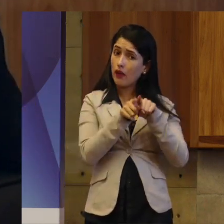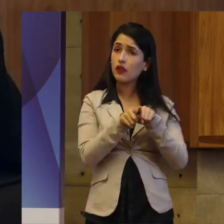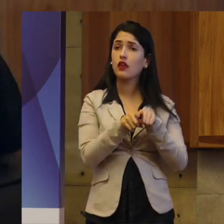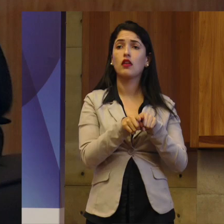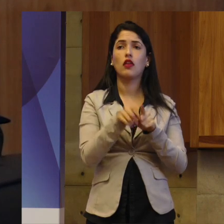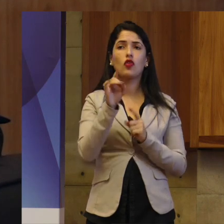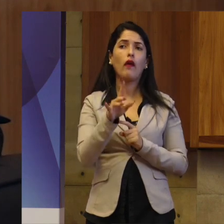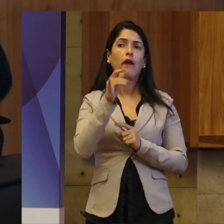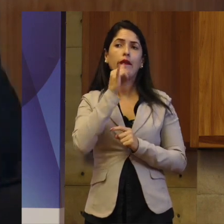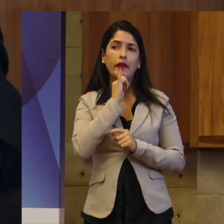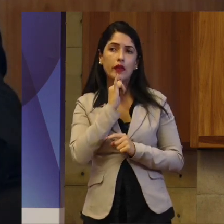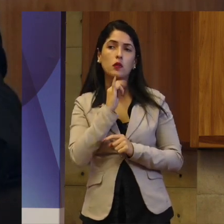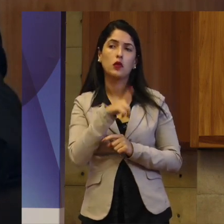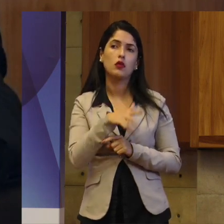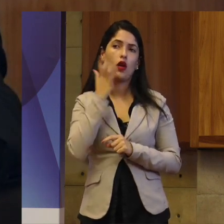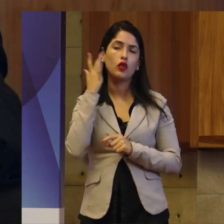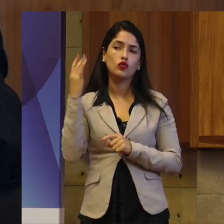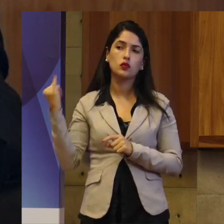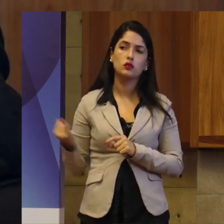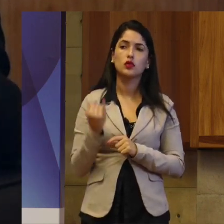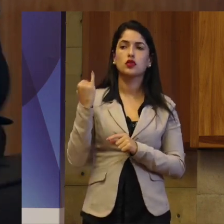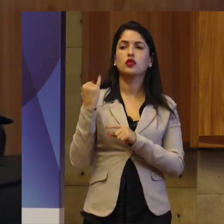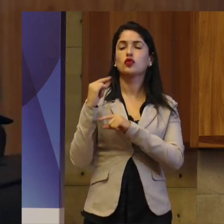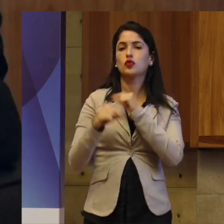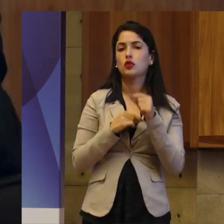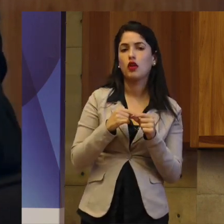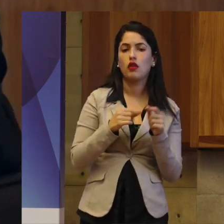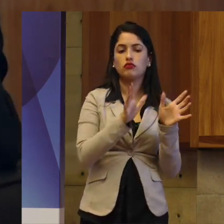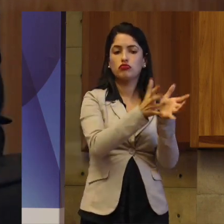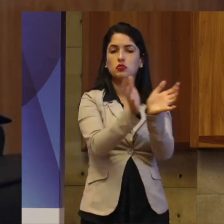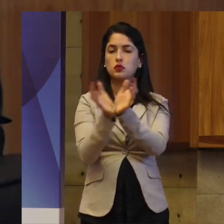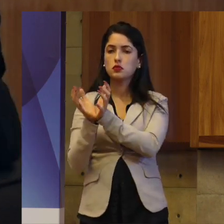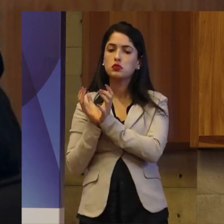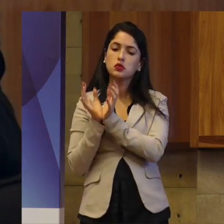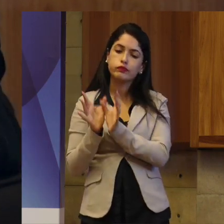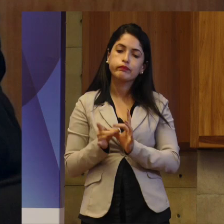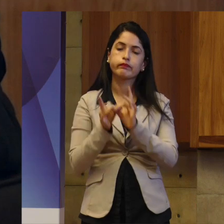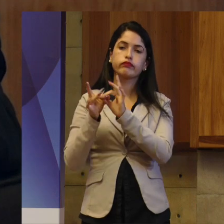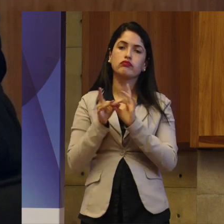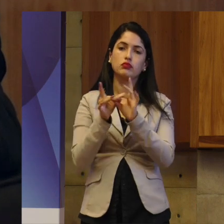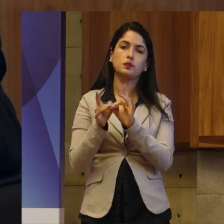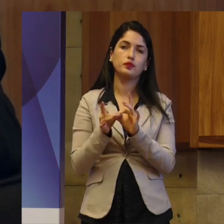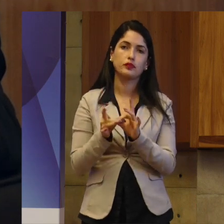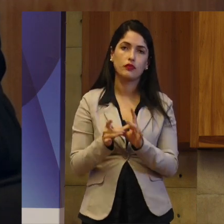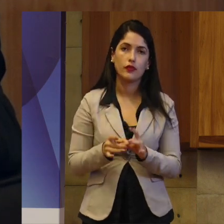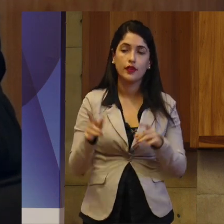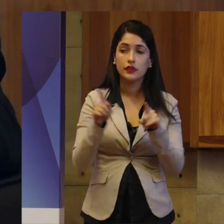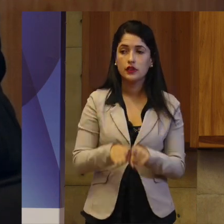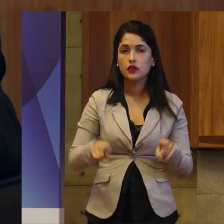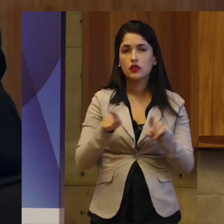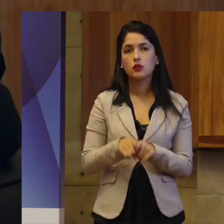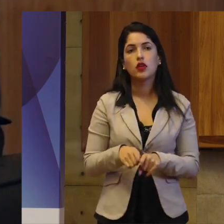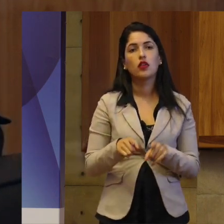acha importante reunir as organizações todas do sistema com seus contrapartes